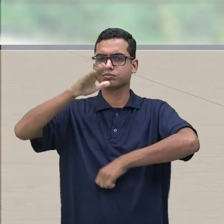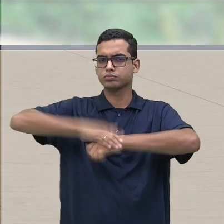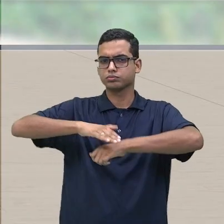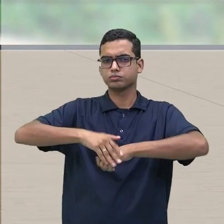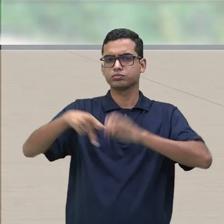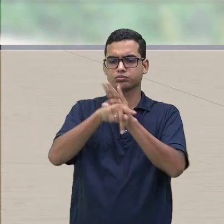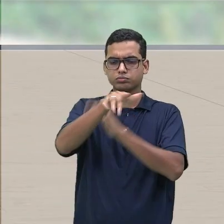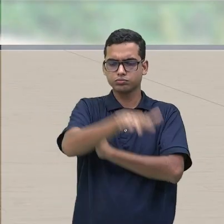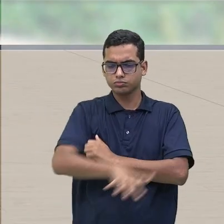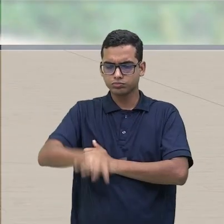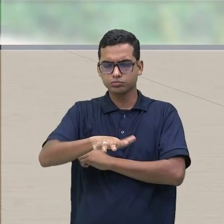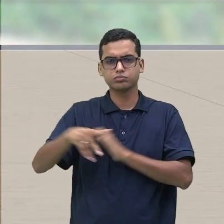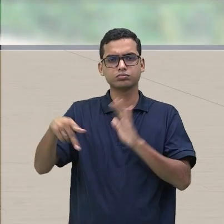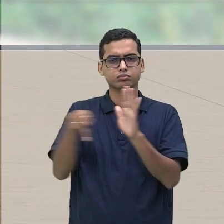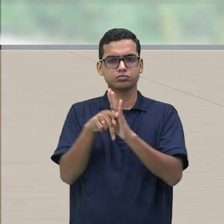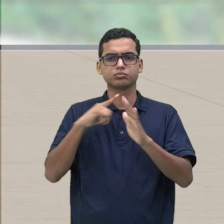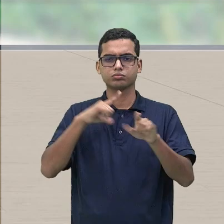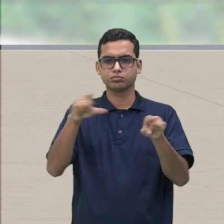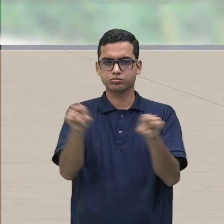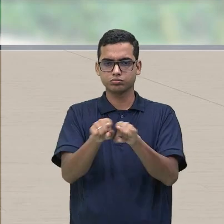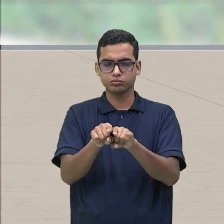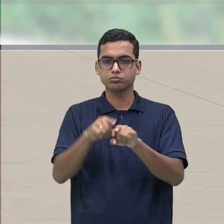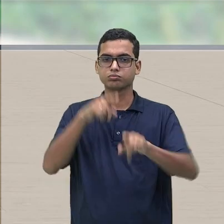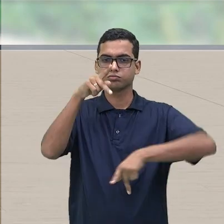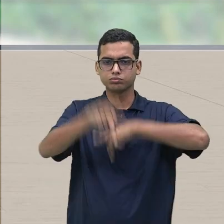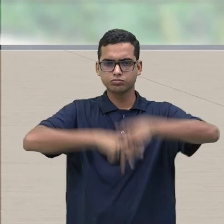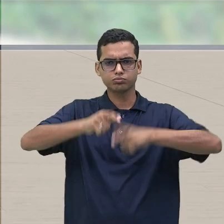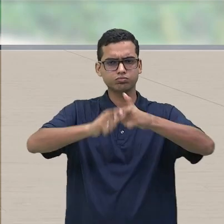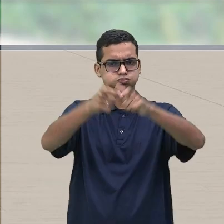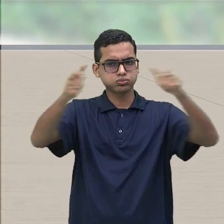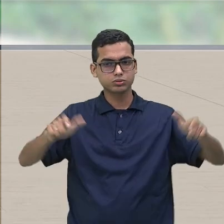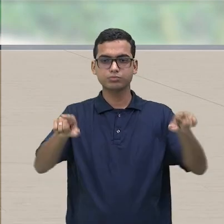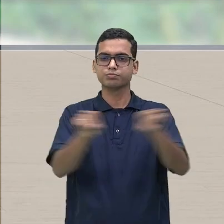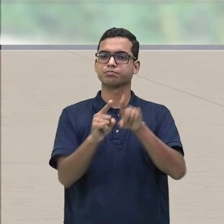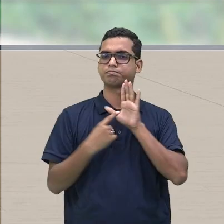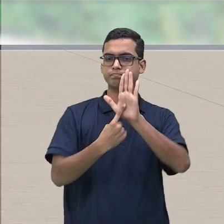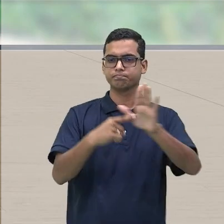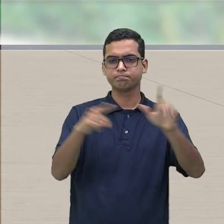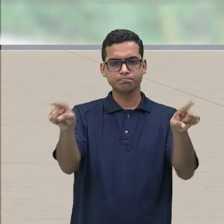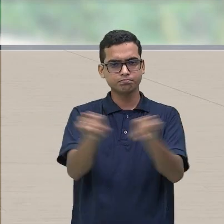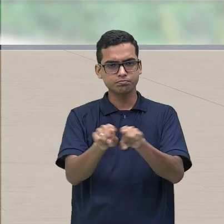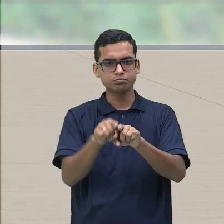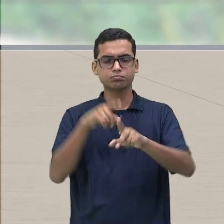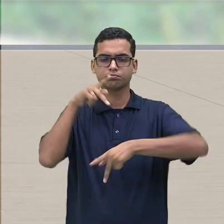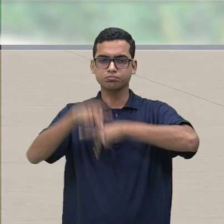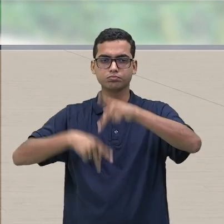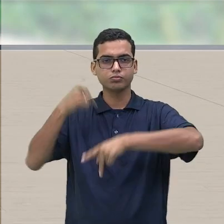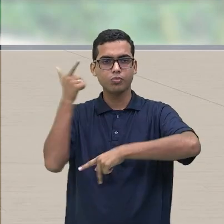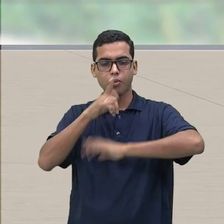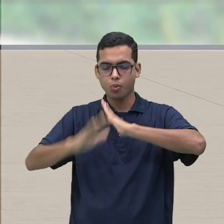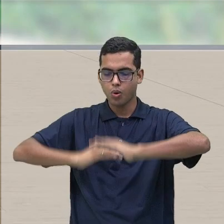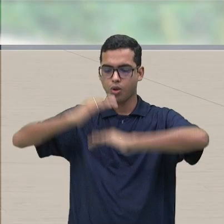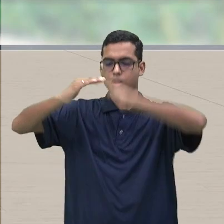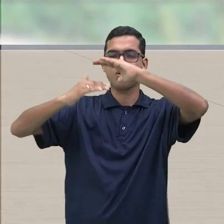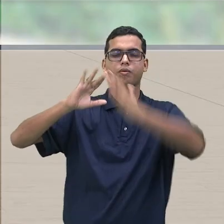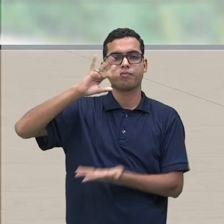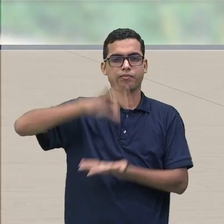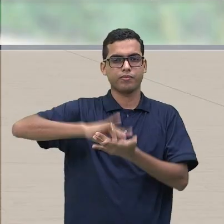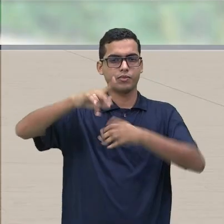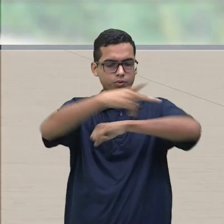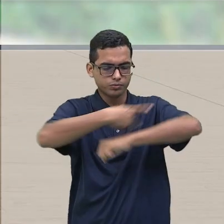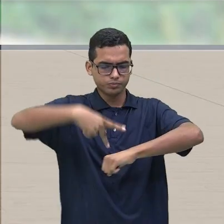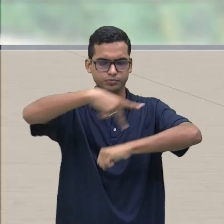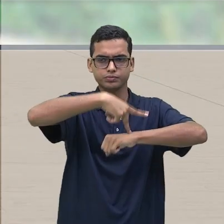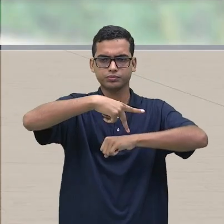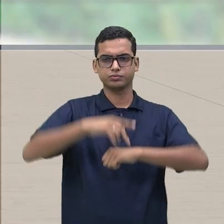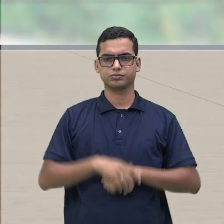o governo e também a população. Isso acaba, né, fazendo com que ocorra o desenvolvimento de um país. Então, a gente também